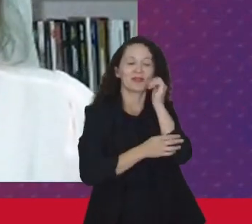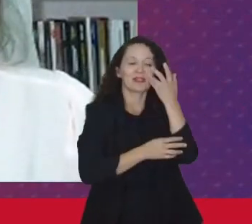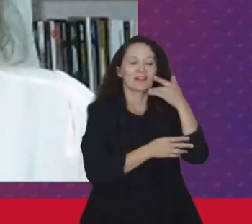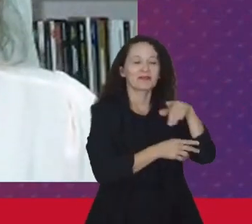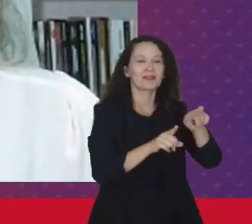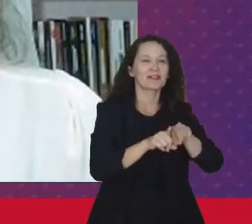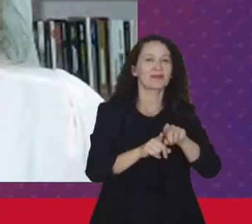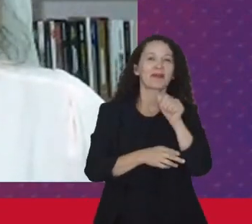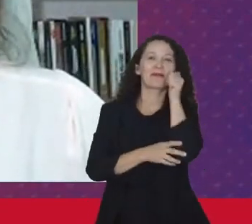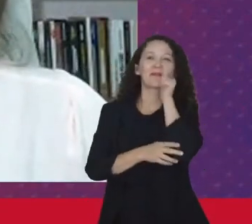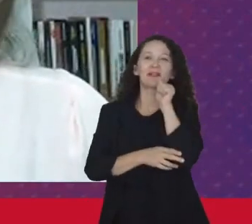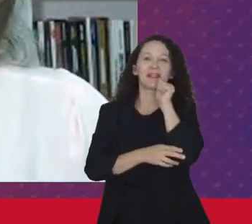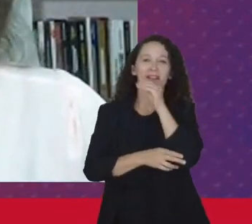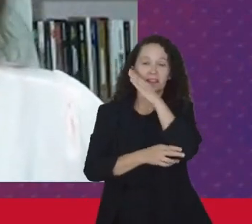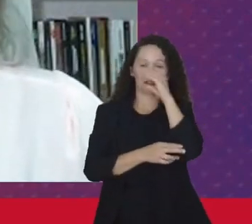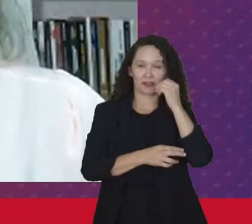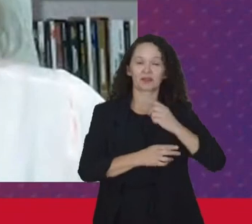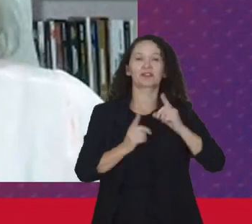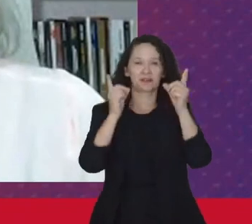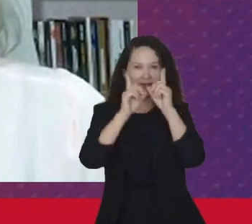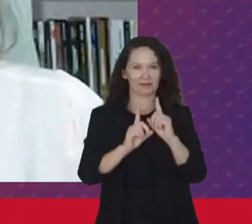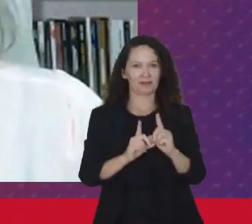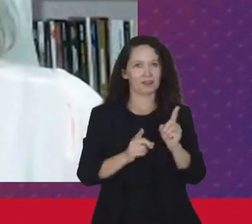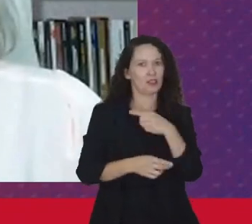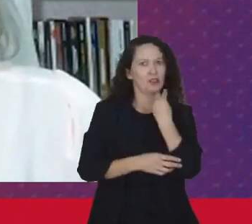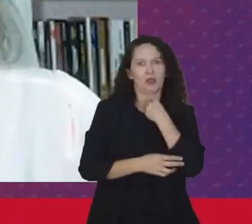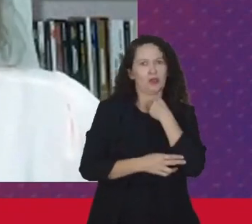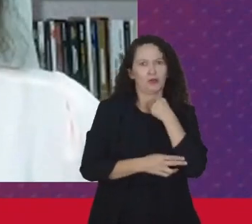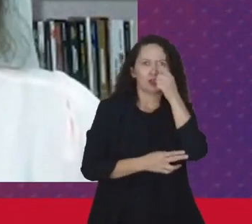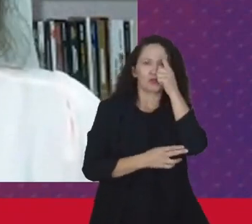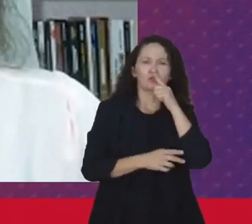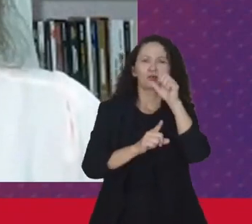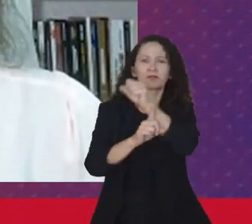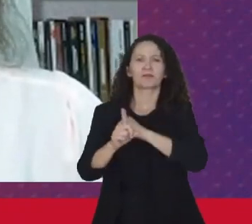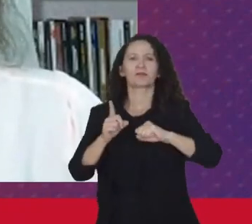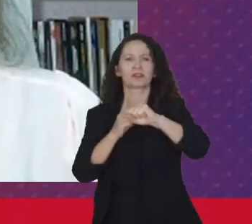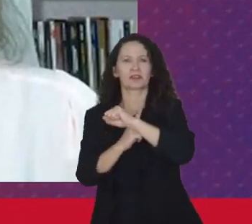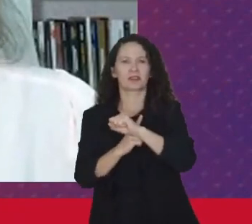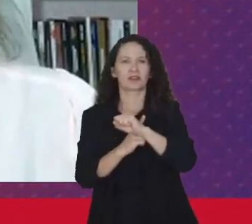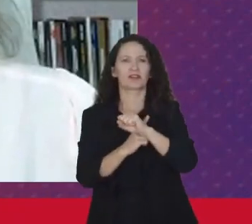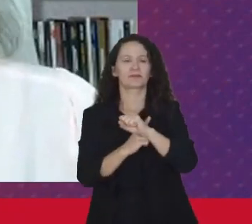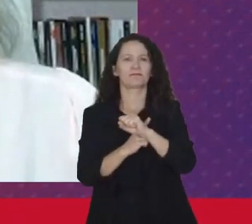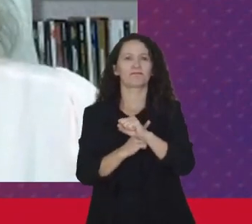com deficiência. Assim como nós não podemos alcançar uma sociedade